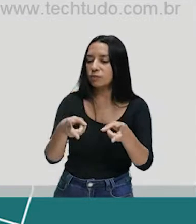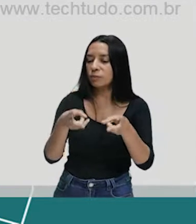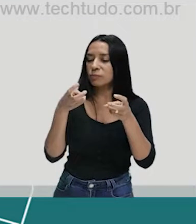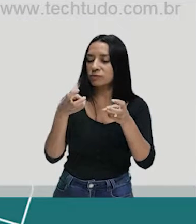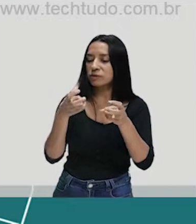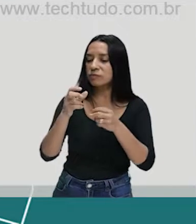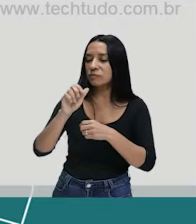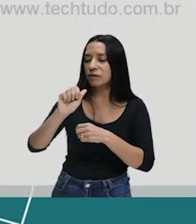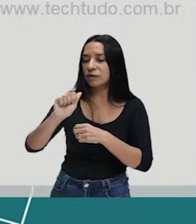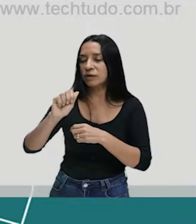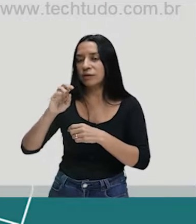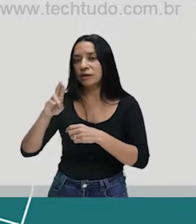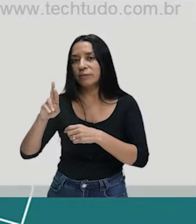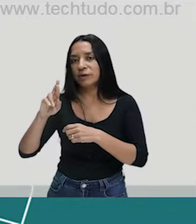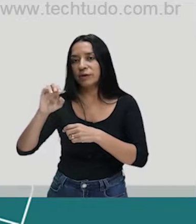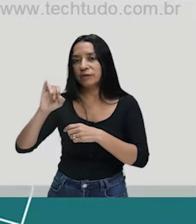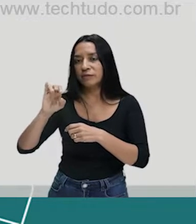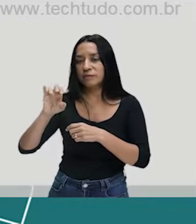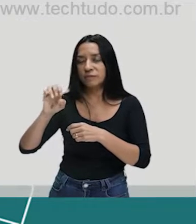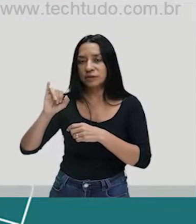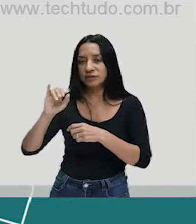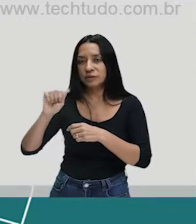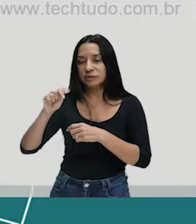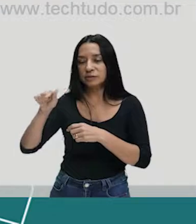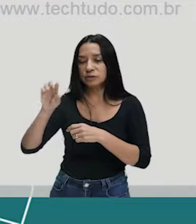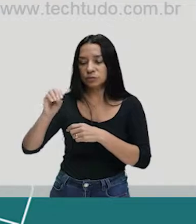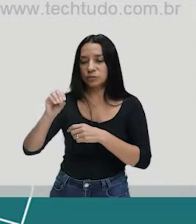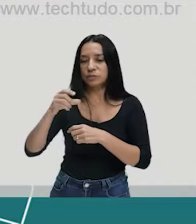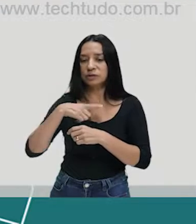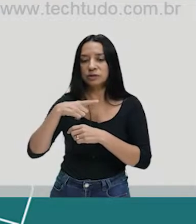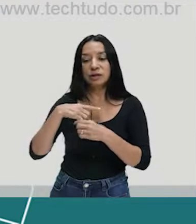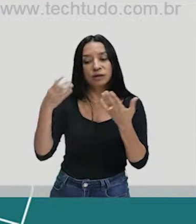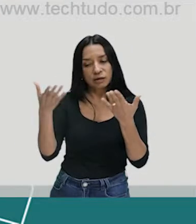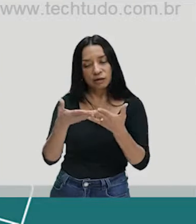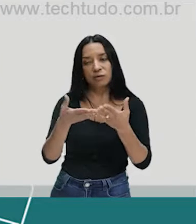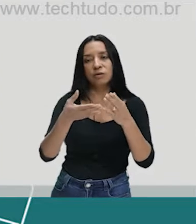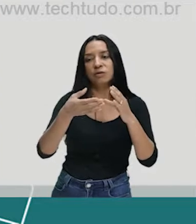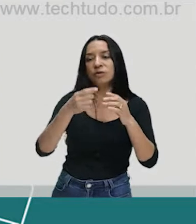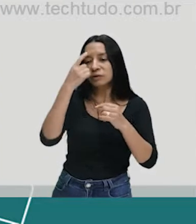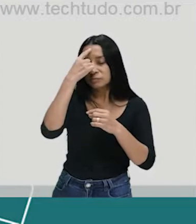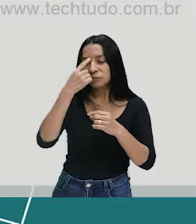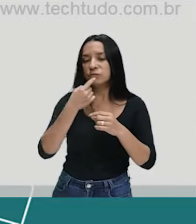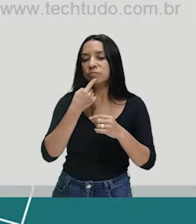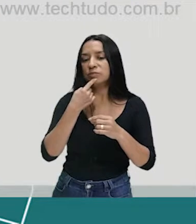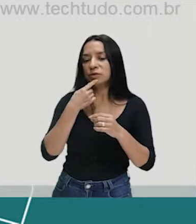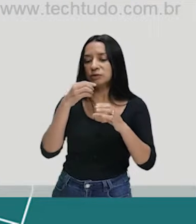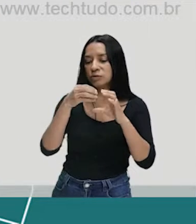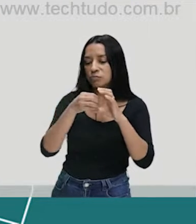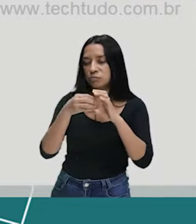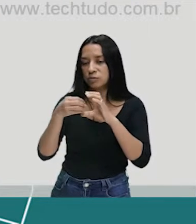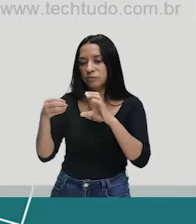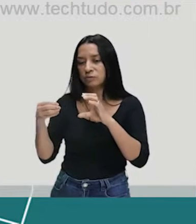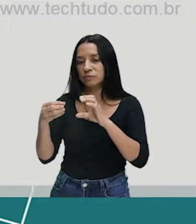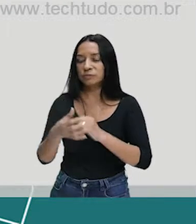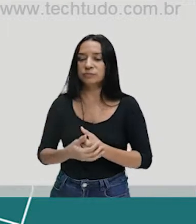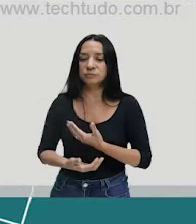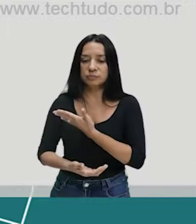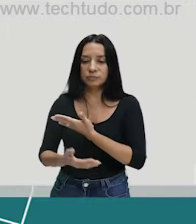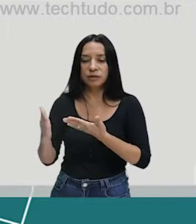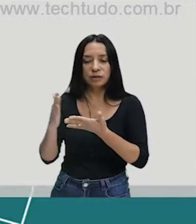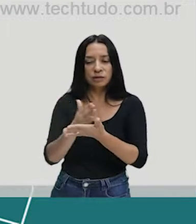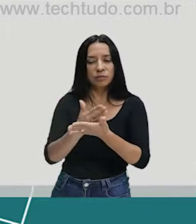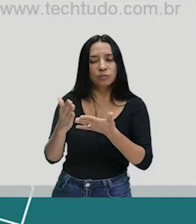abreviações e para gente caminhar para nossa encerramento a gente tem as imagens né os emoticons e os emojis